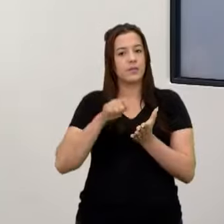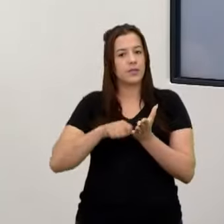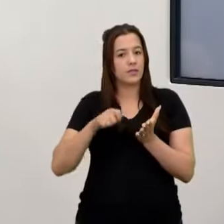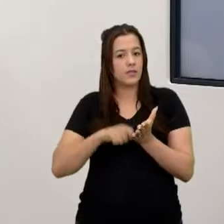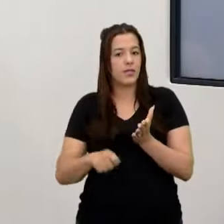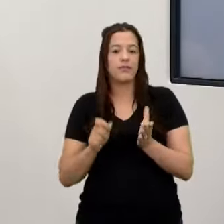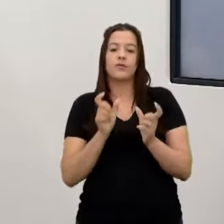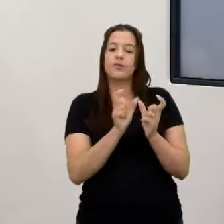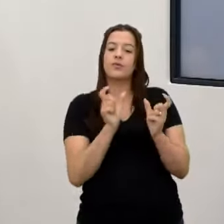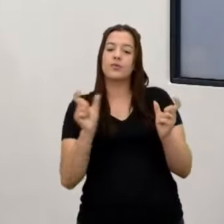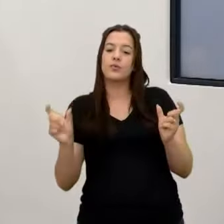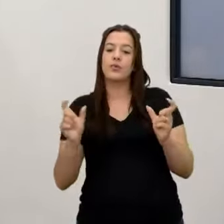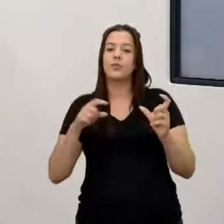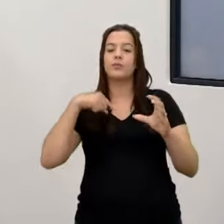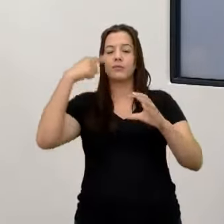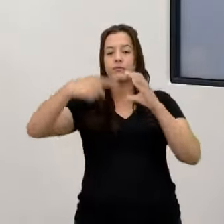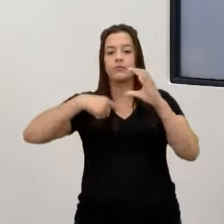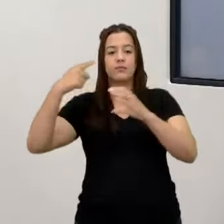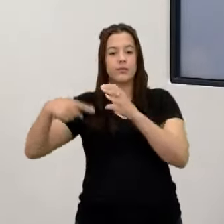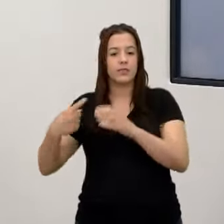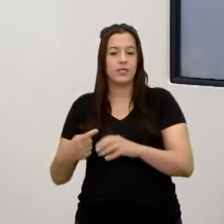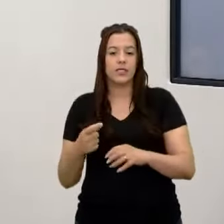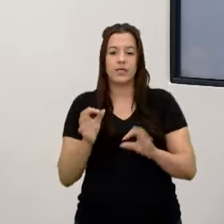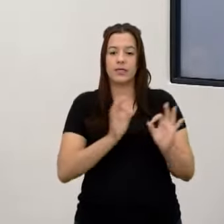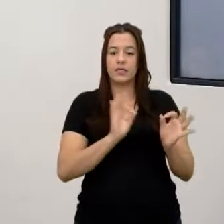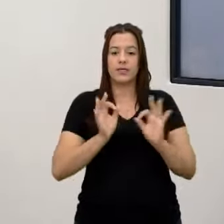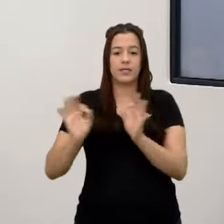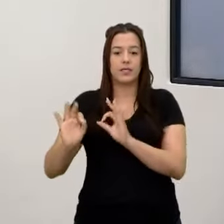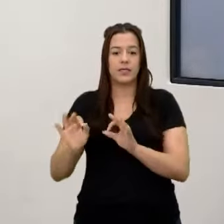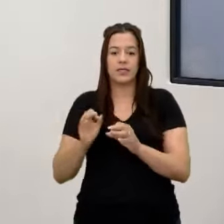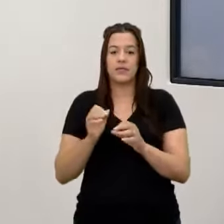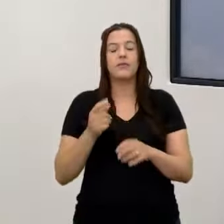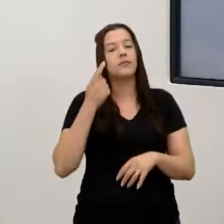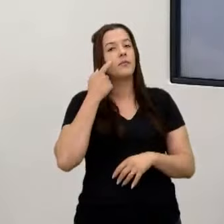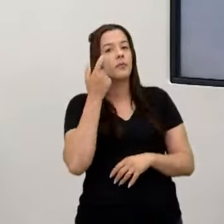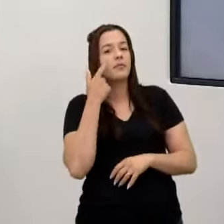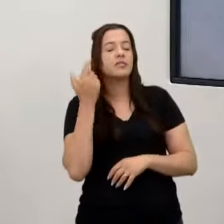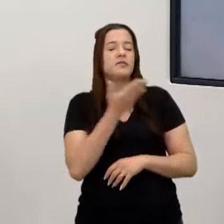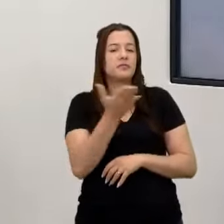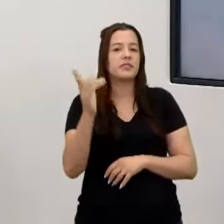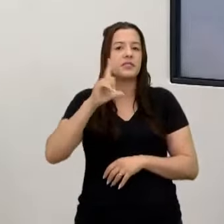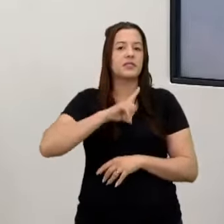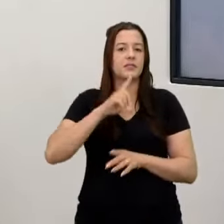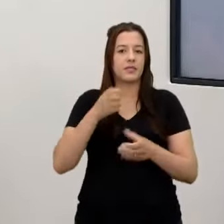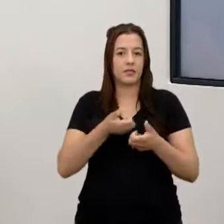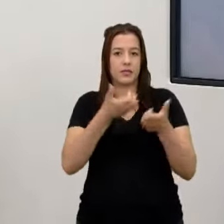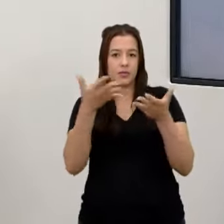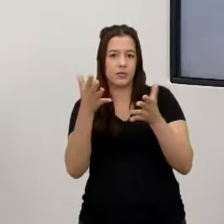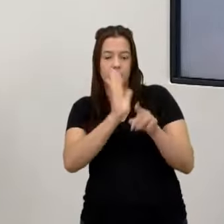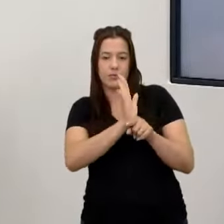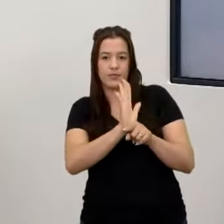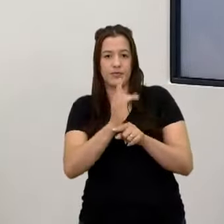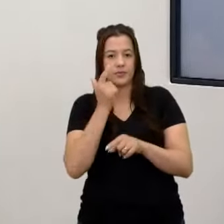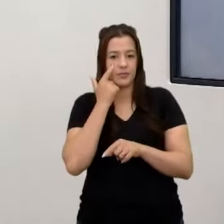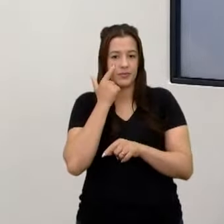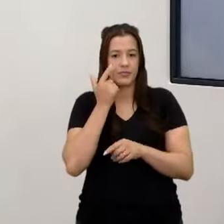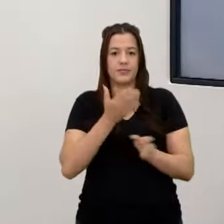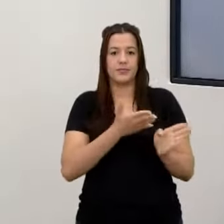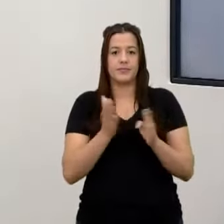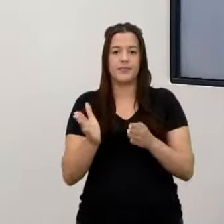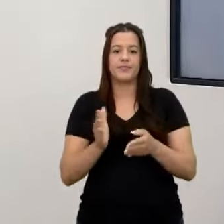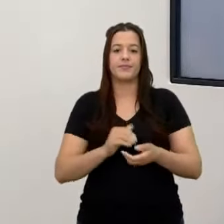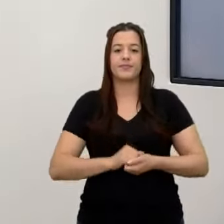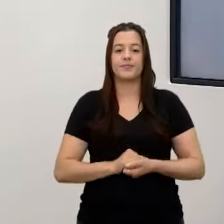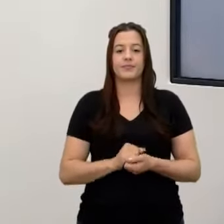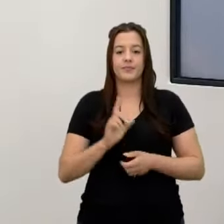especialmente do nome dos planetas. Já que não subiu nenhum planeta aqui no chat, Ed, vamos ver se eles tomam notas aí dos planetas que vão aparecer, tá bom?